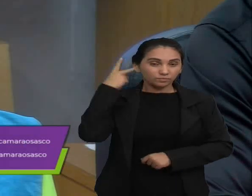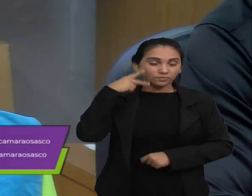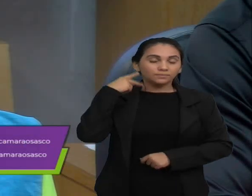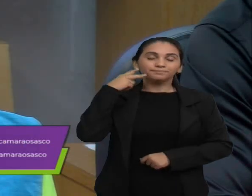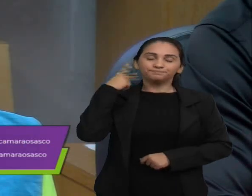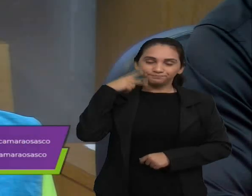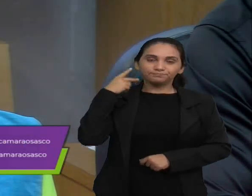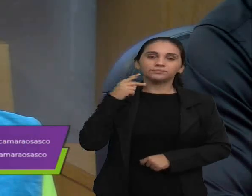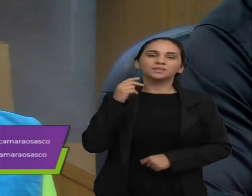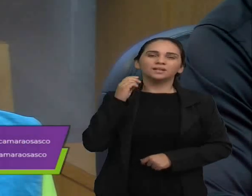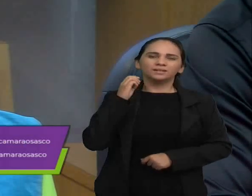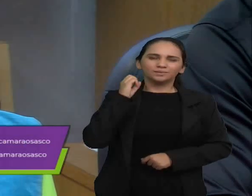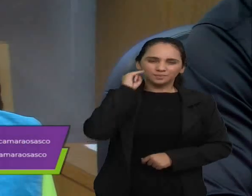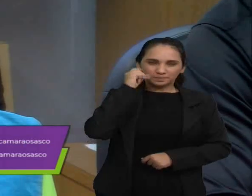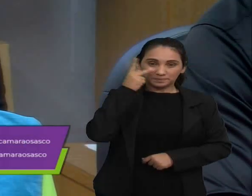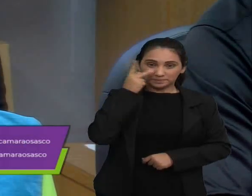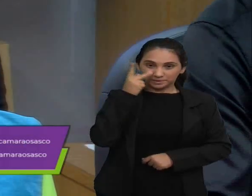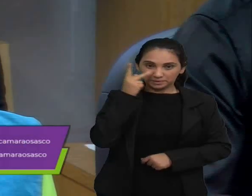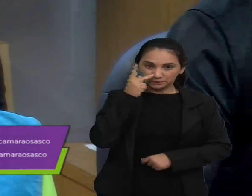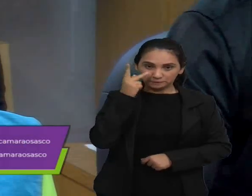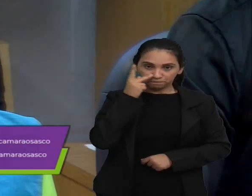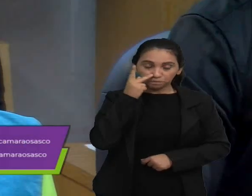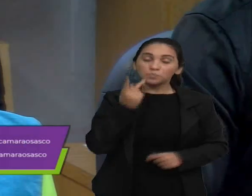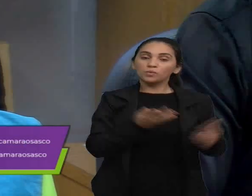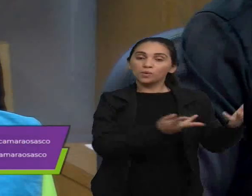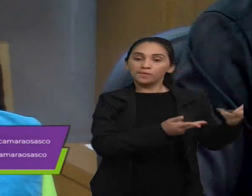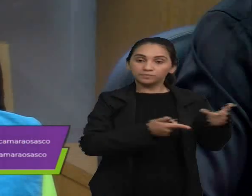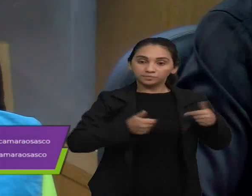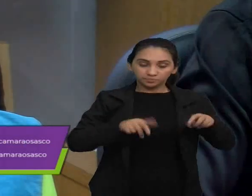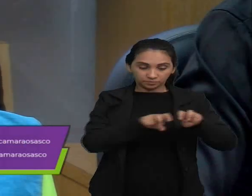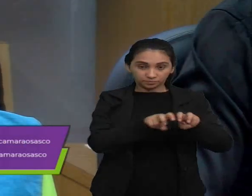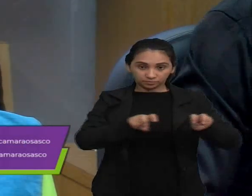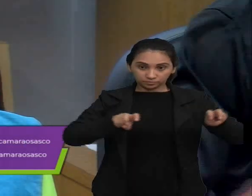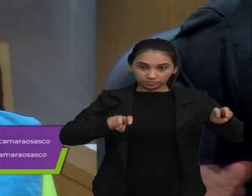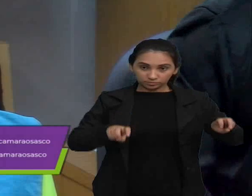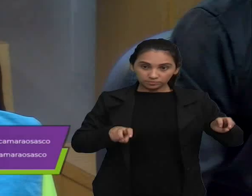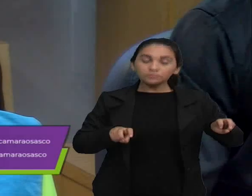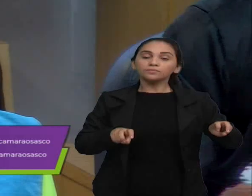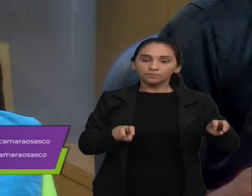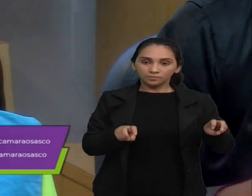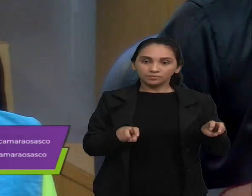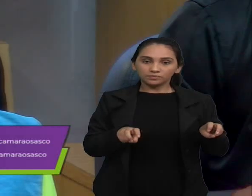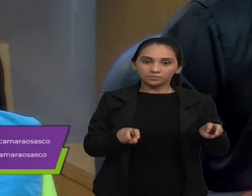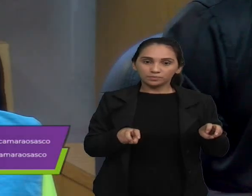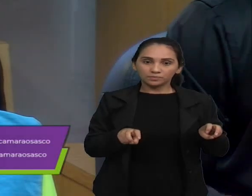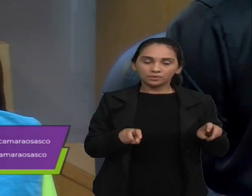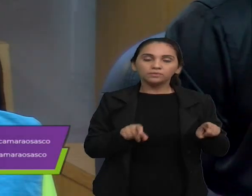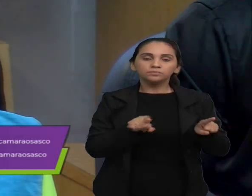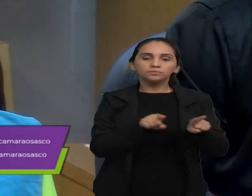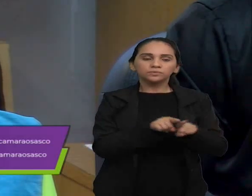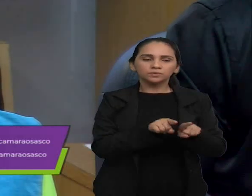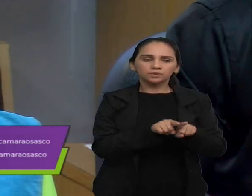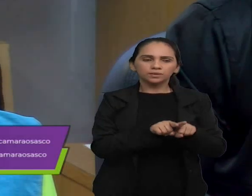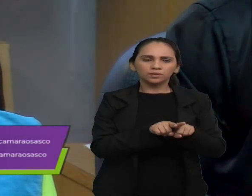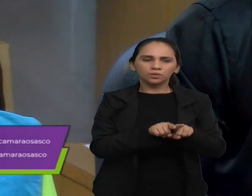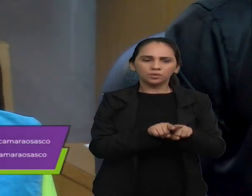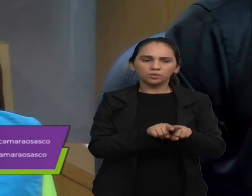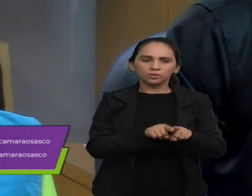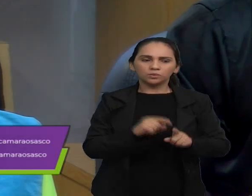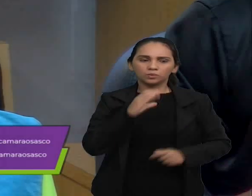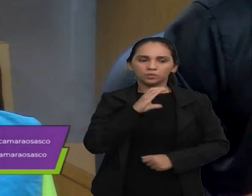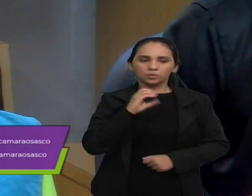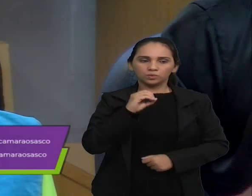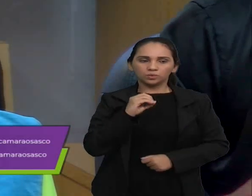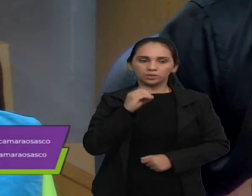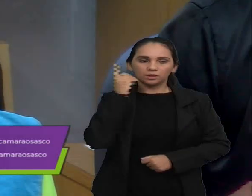Frente Parlamentar. Gostaria de convidar para compor a mesa a co-deputada Rose Soares,